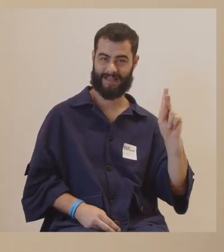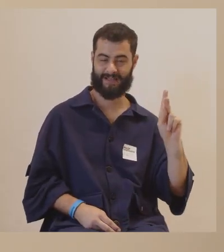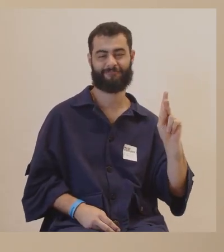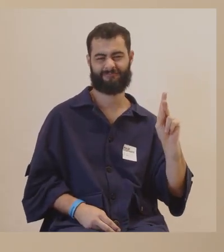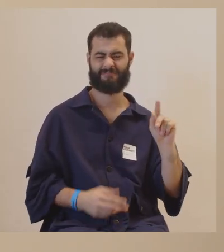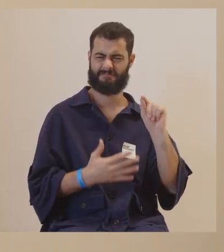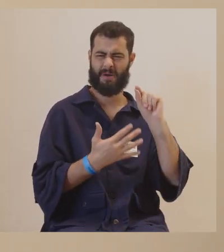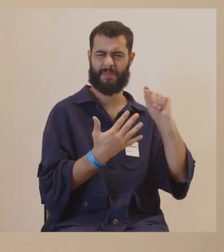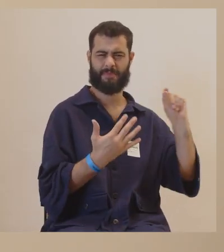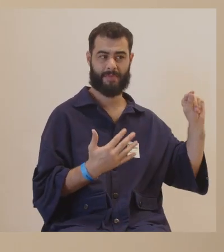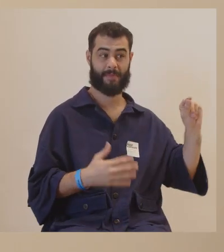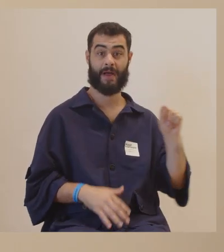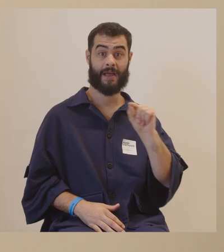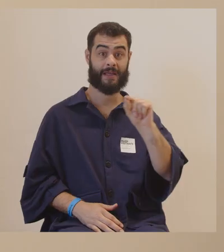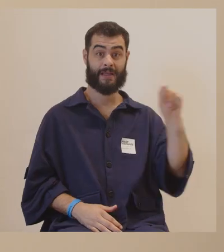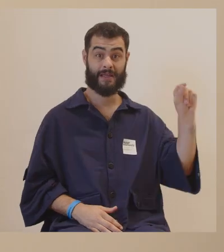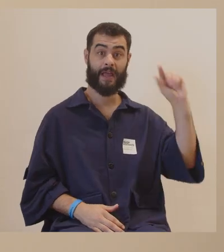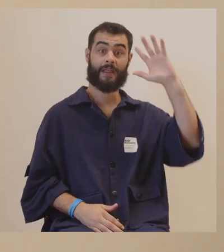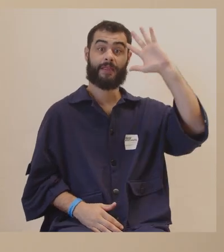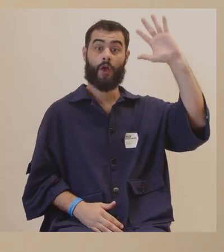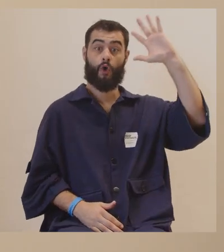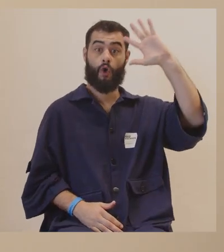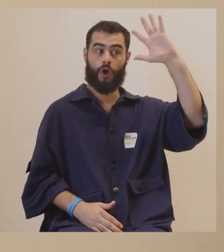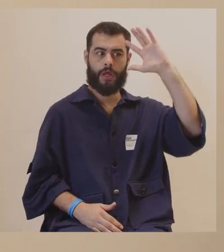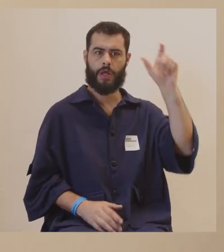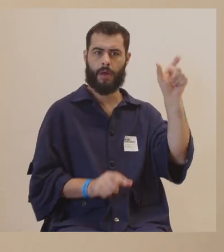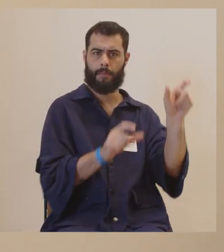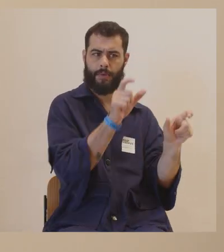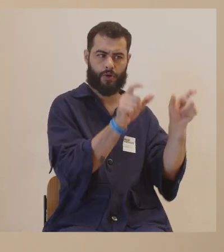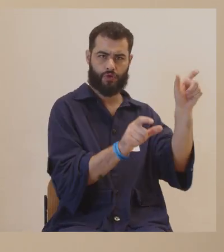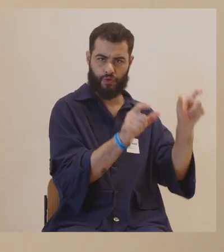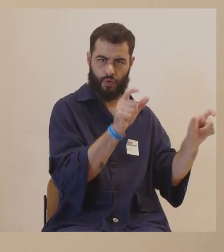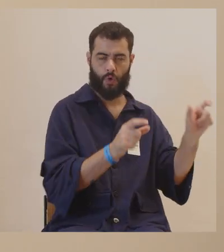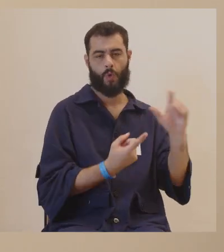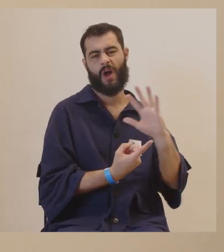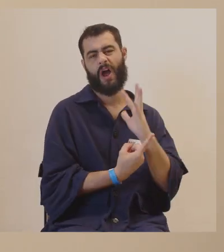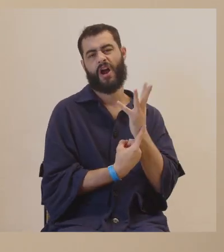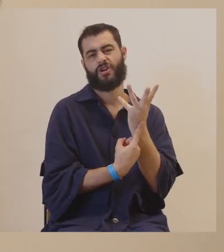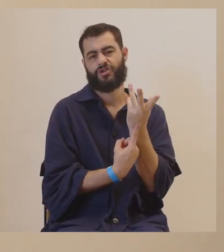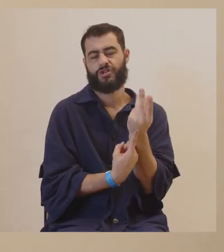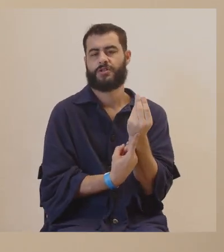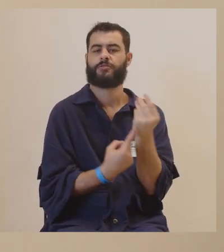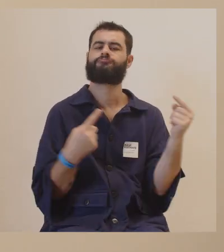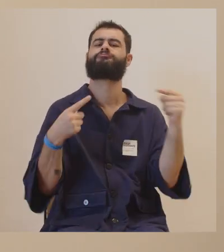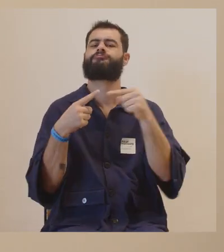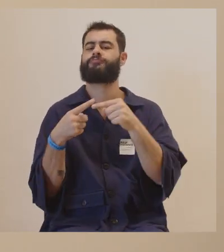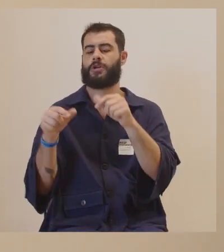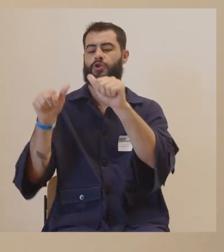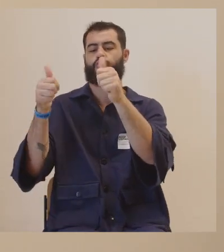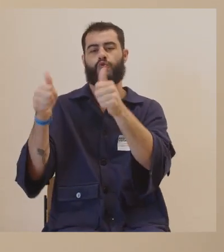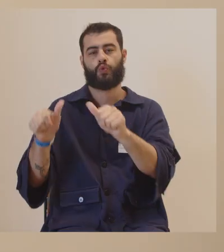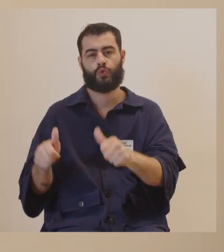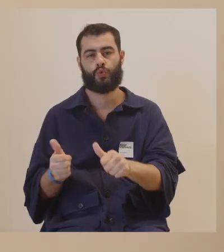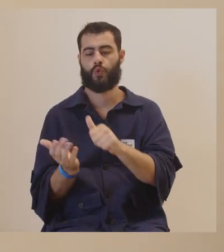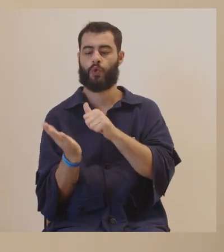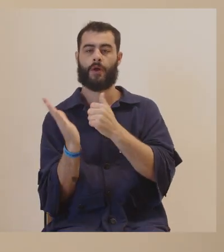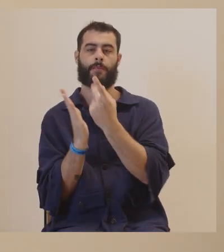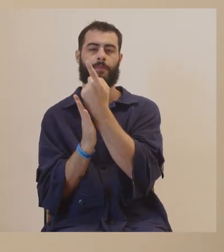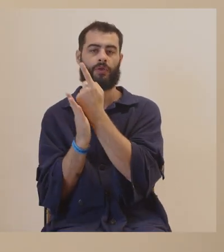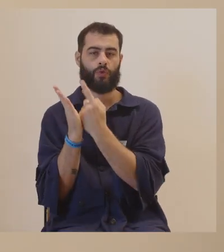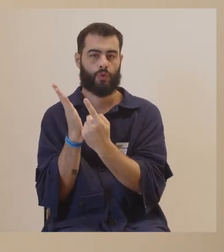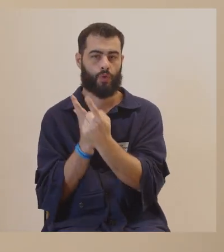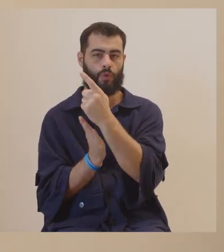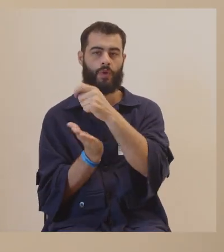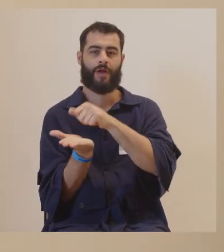esses intelectuais, escritores e artistas, né, porque isso tem desdobramentos na escultura, na pintura, na gráfica, na crítica de arte,